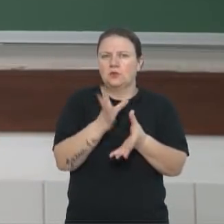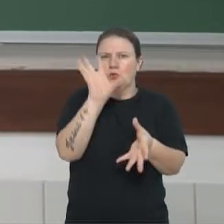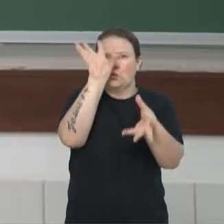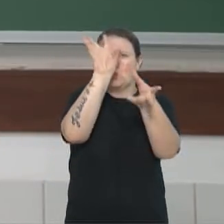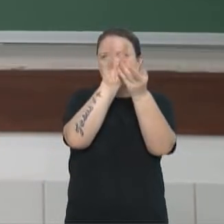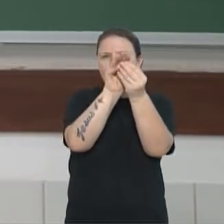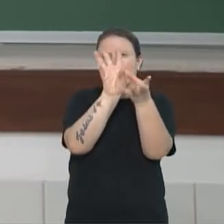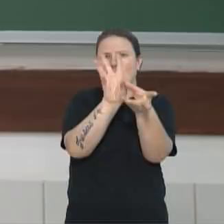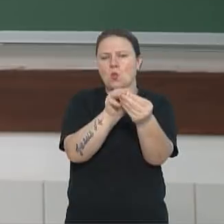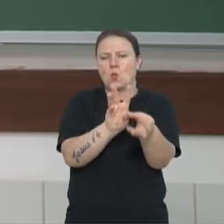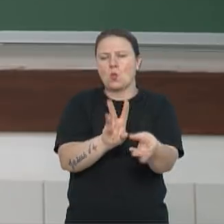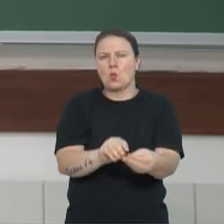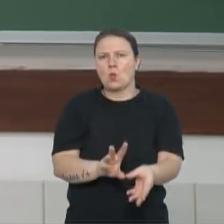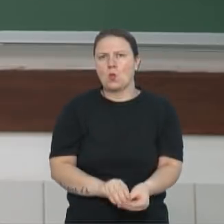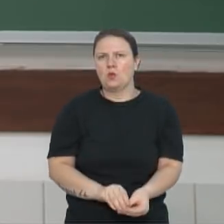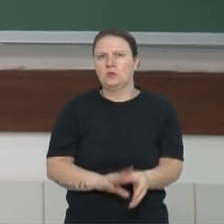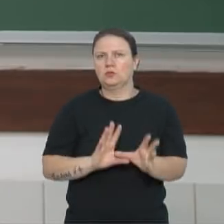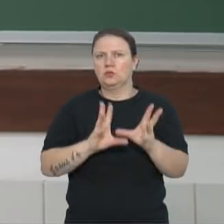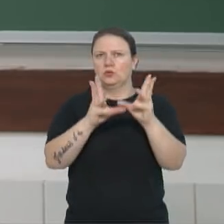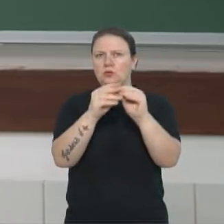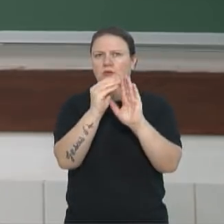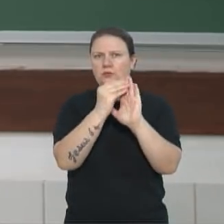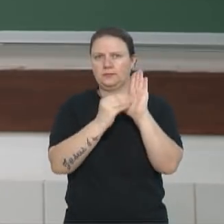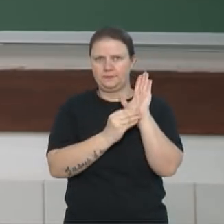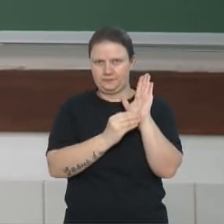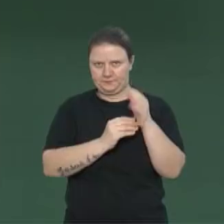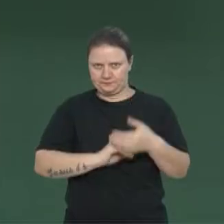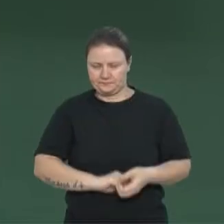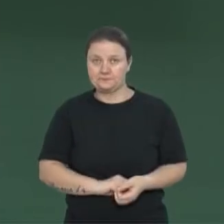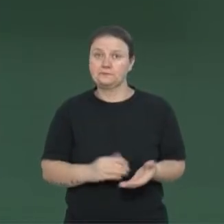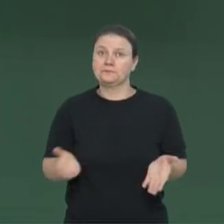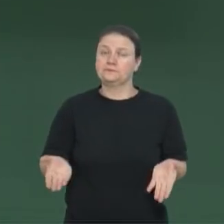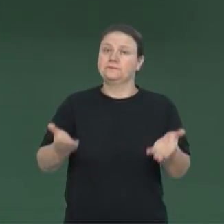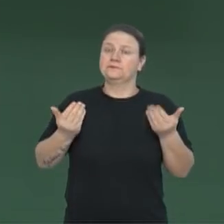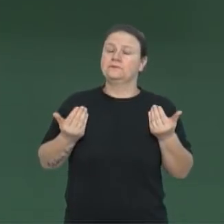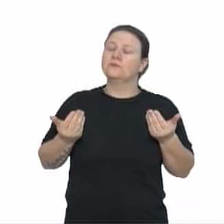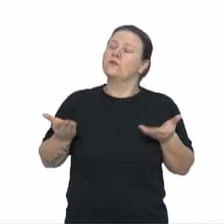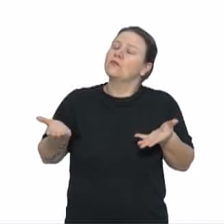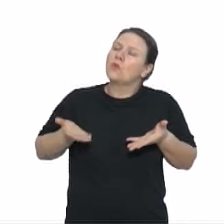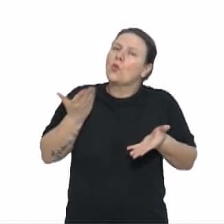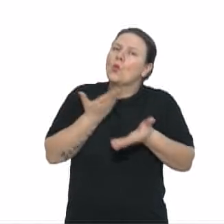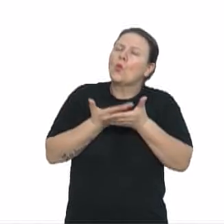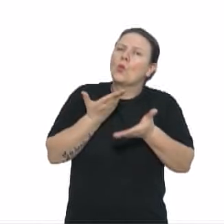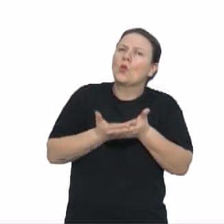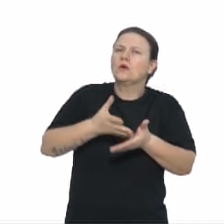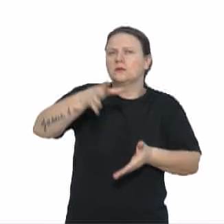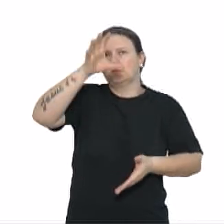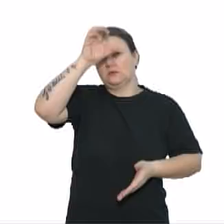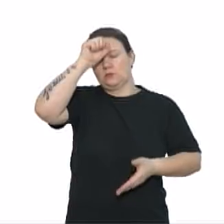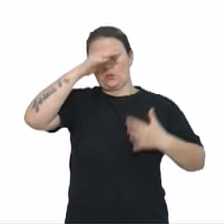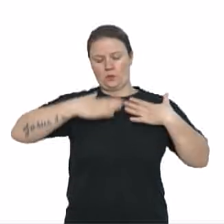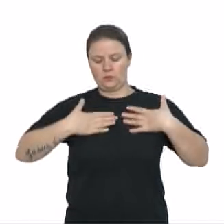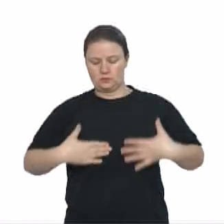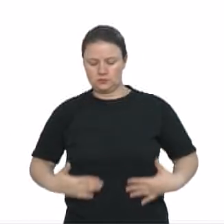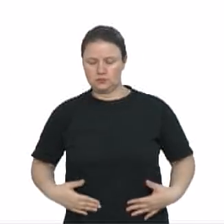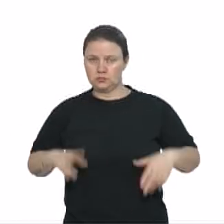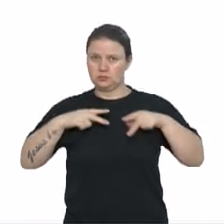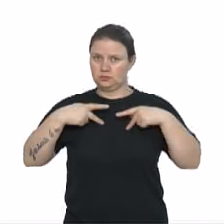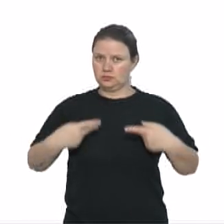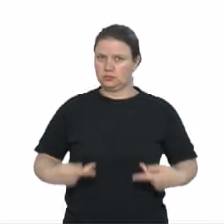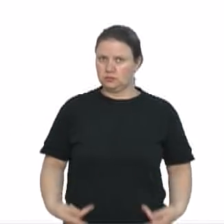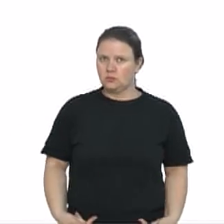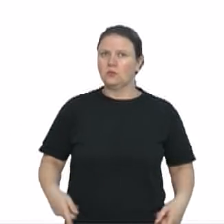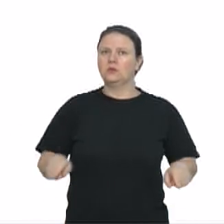revisão daquilo que a gente de fato aprendeu. Vem comigo. Nessa aula, a gente aprendeu que o corpo humano é uma